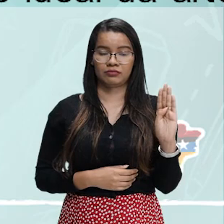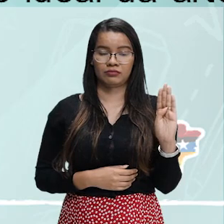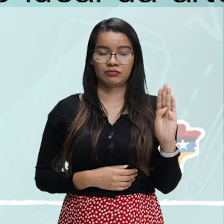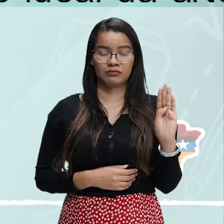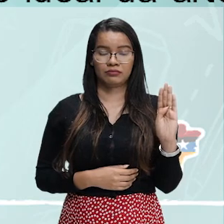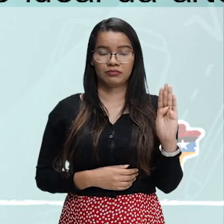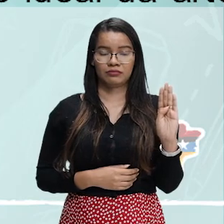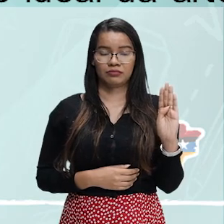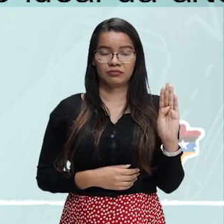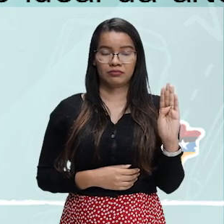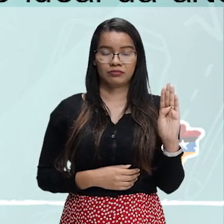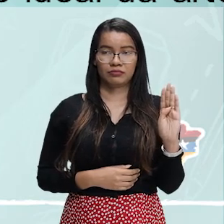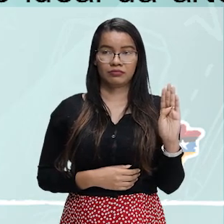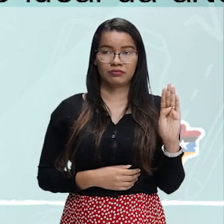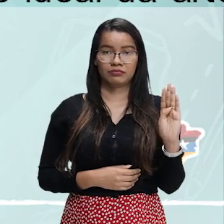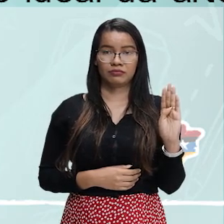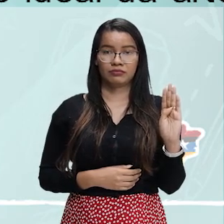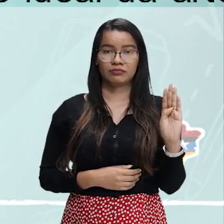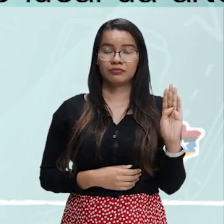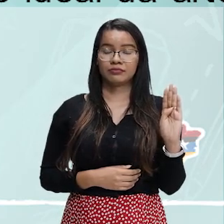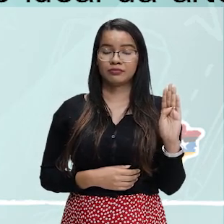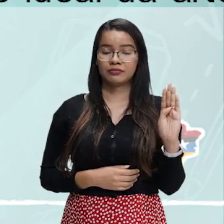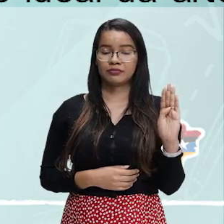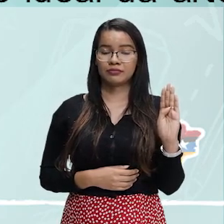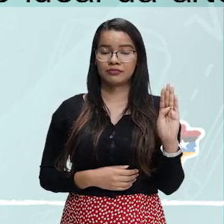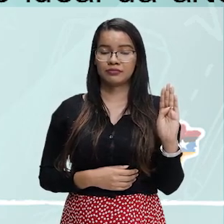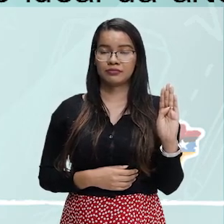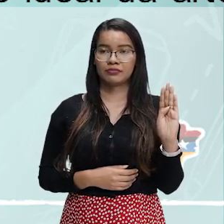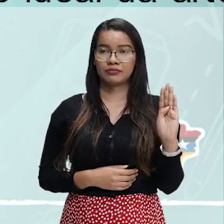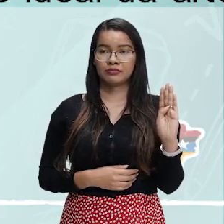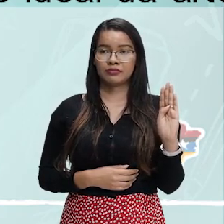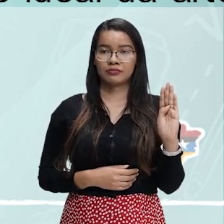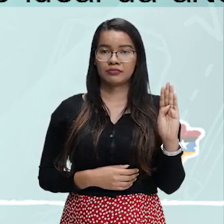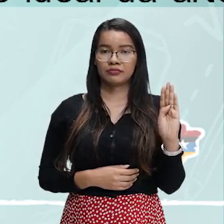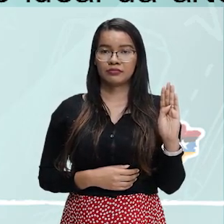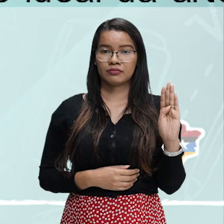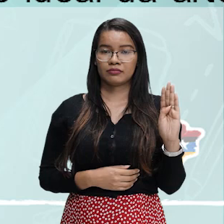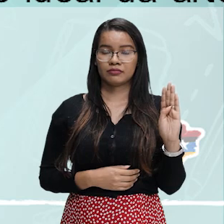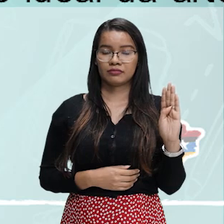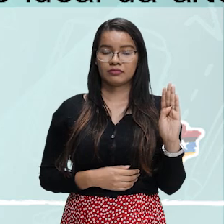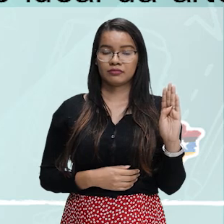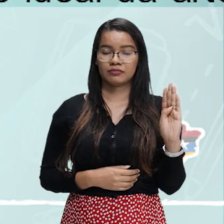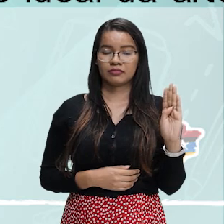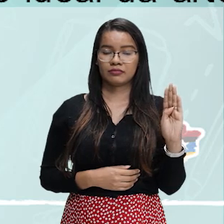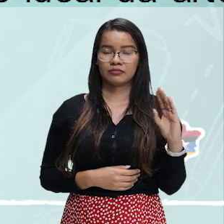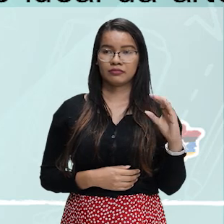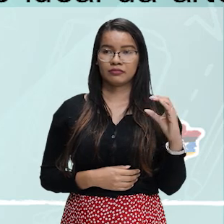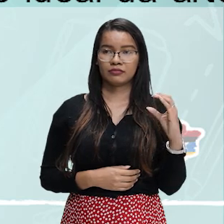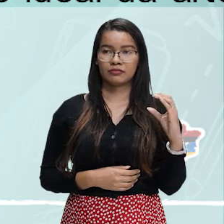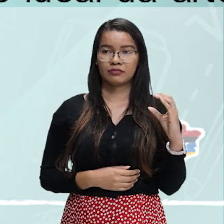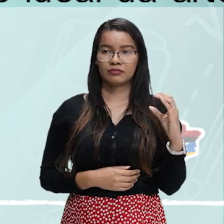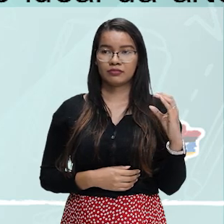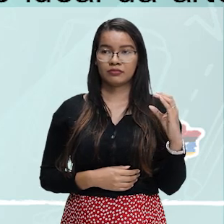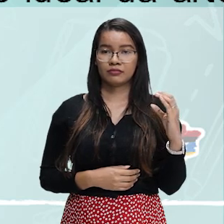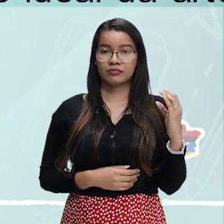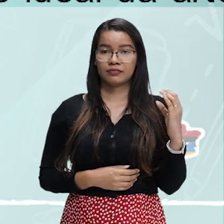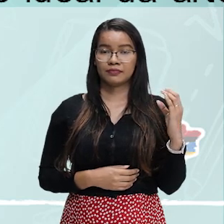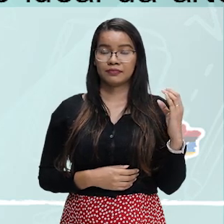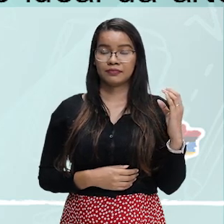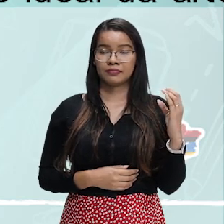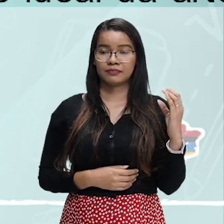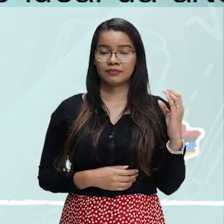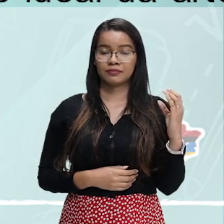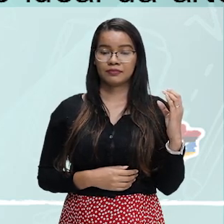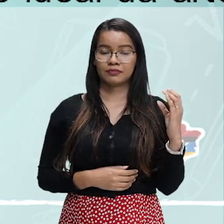o homem era retratado pelos olhos dos escritores que se dedicaram a essa escola literária.